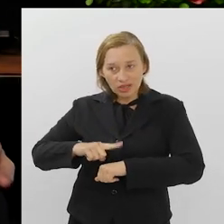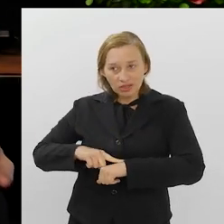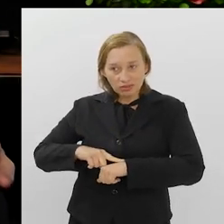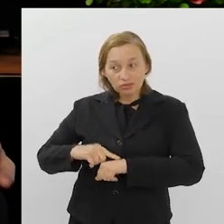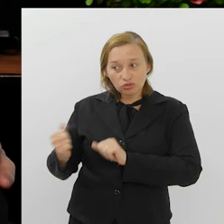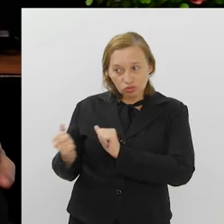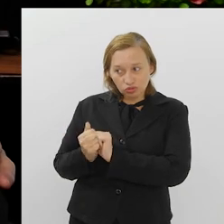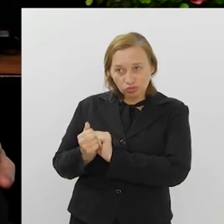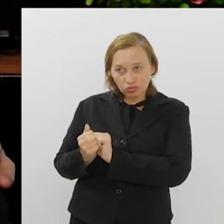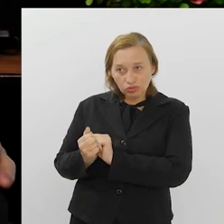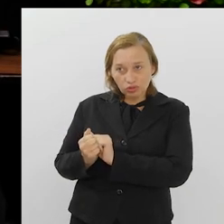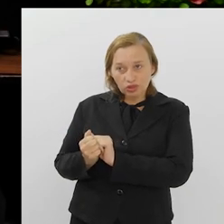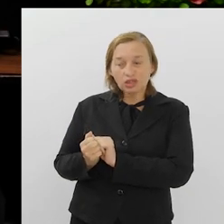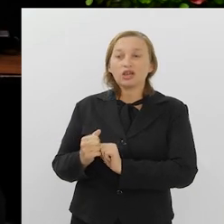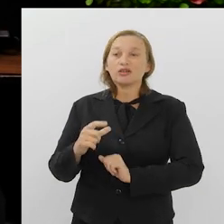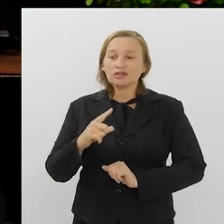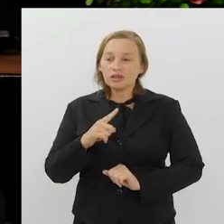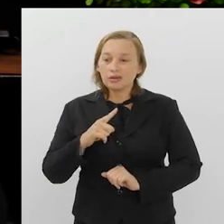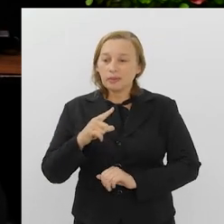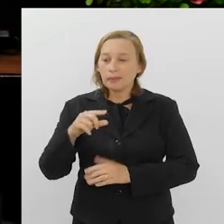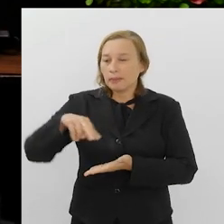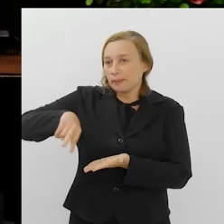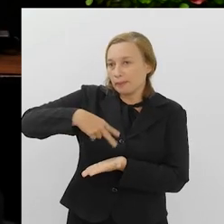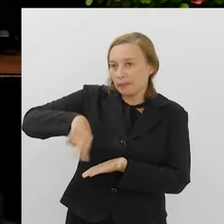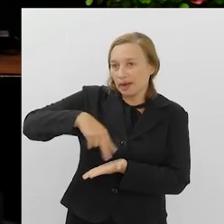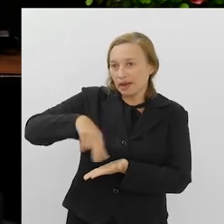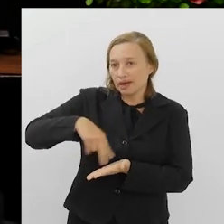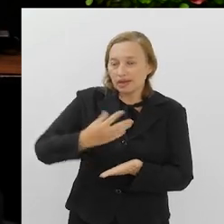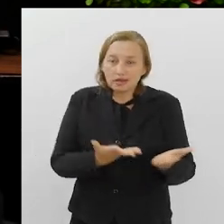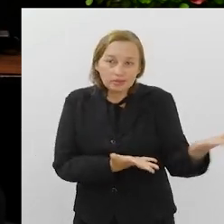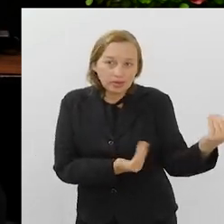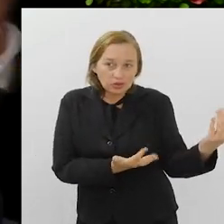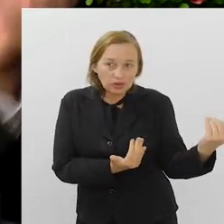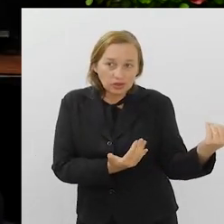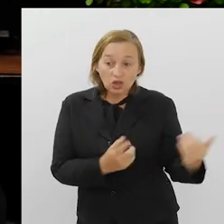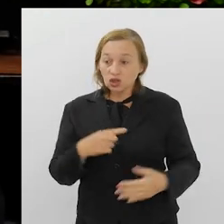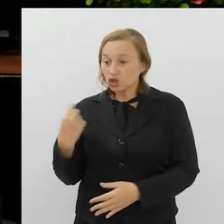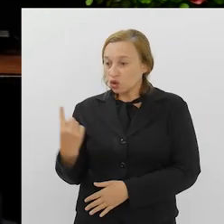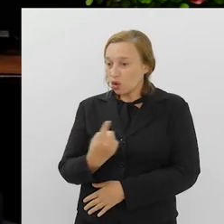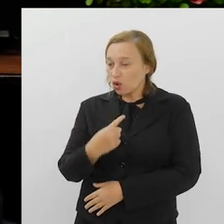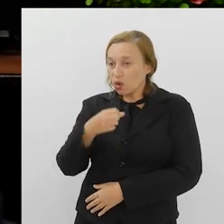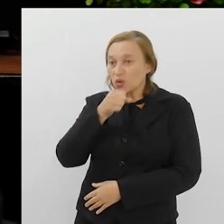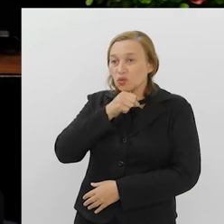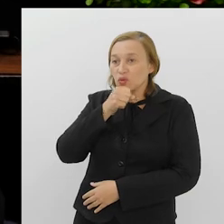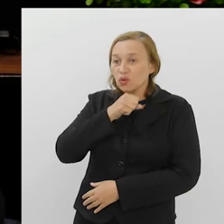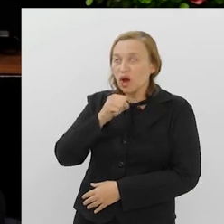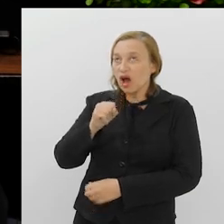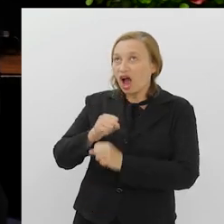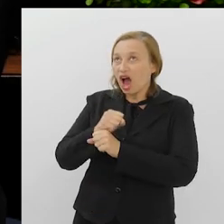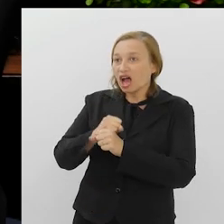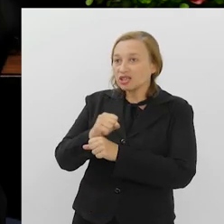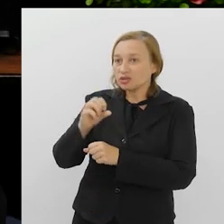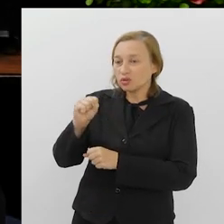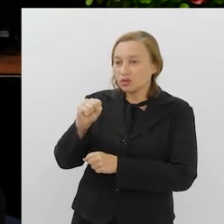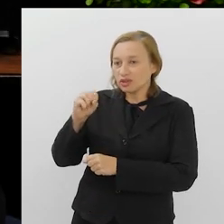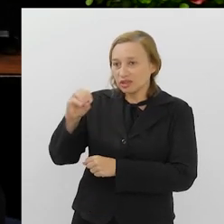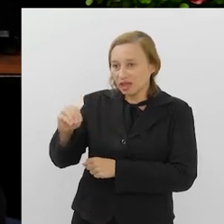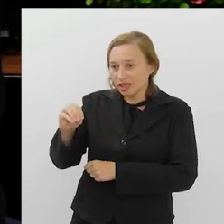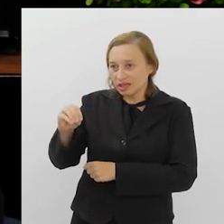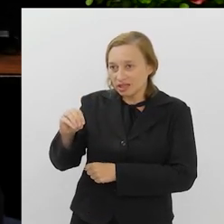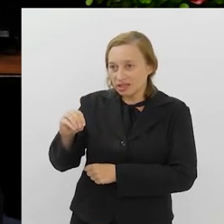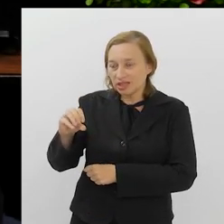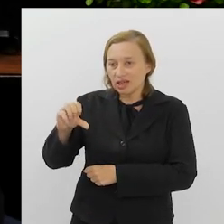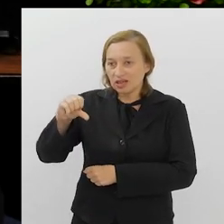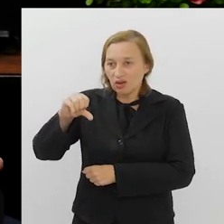tivermos eh fazemos bailes paraa Juventude bailes para nós os os idosos anos 80